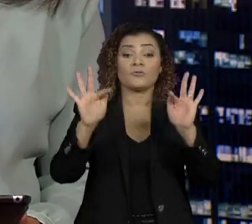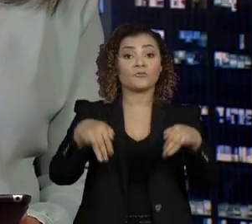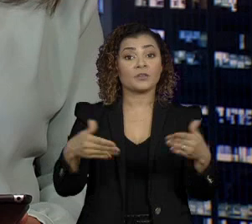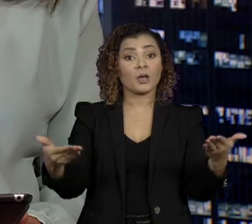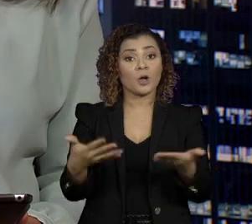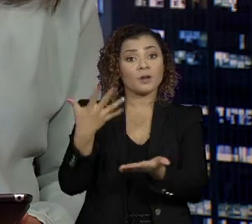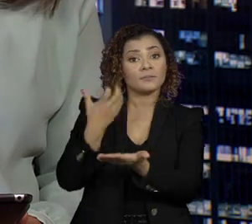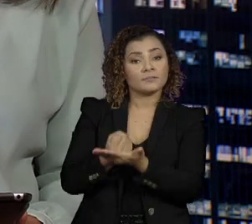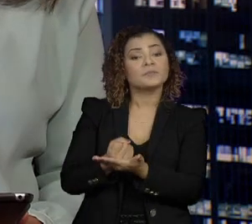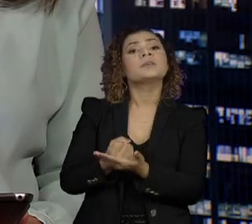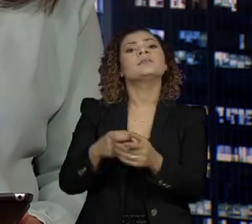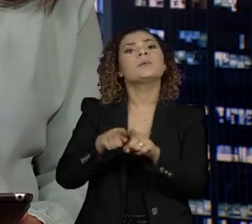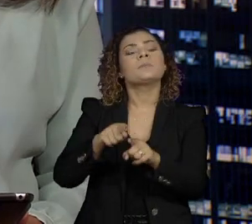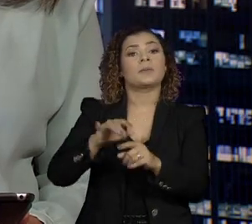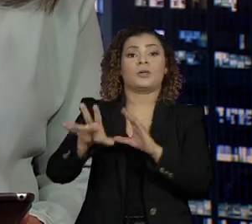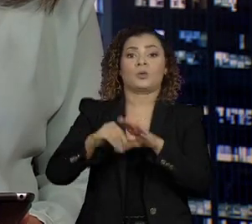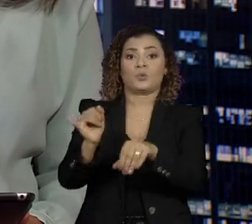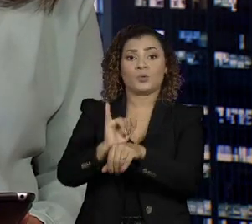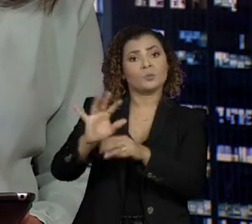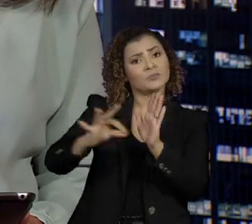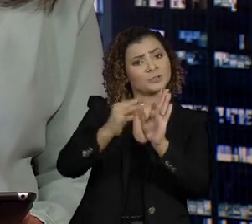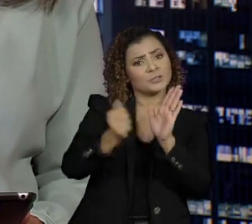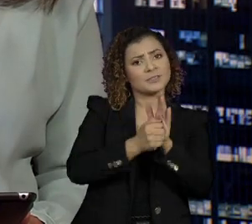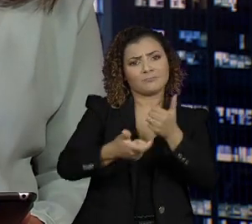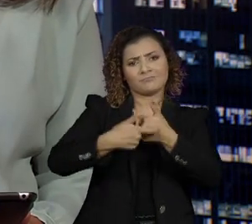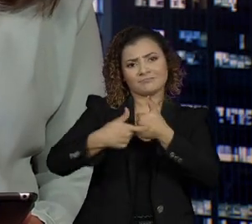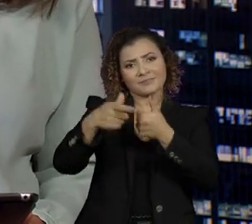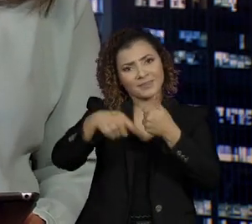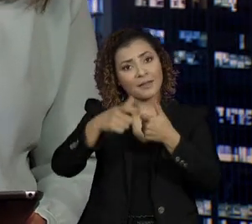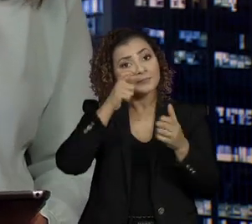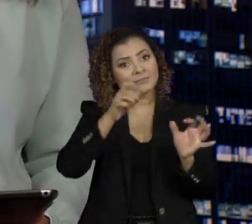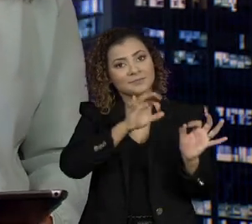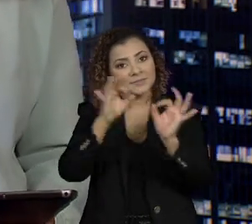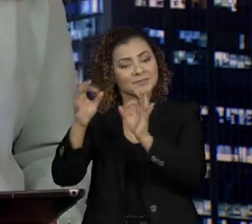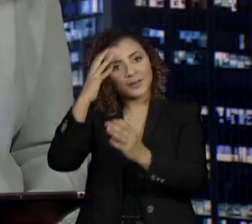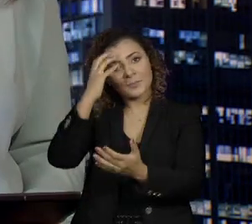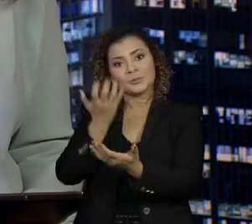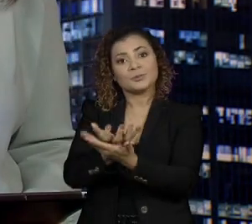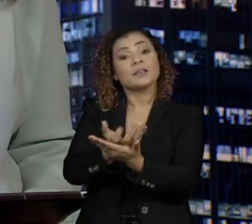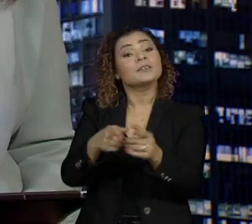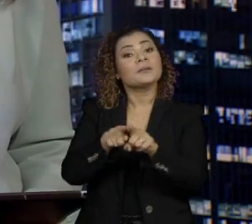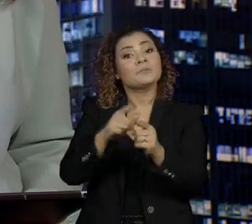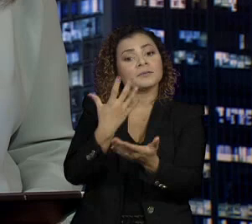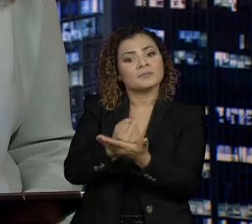programas estão no YouTube. Faça sua inscrição lá em nosso canal e você também pode acompanhar o podcast do